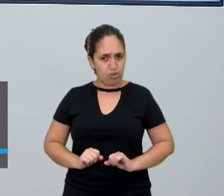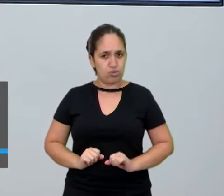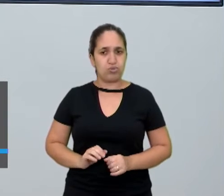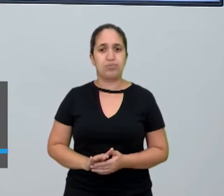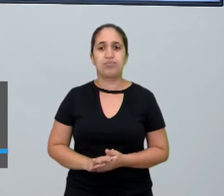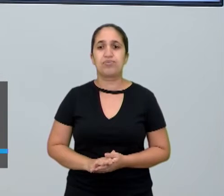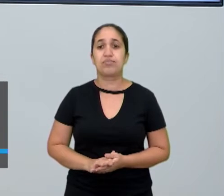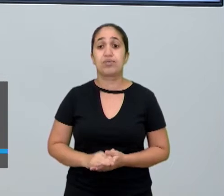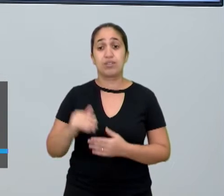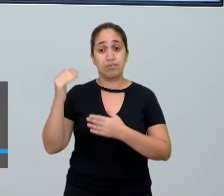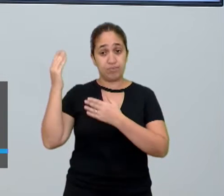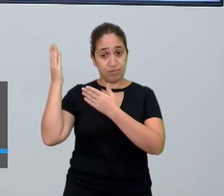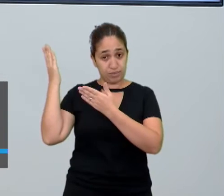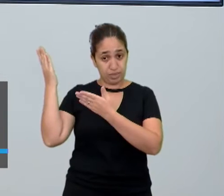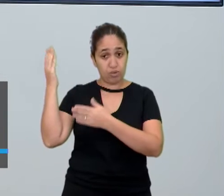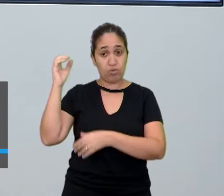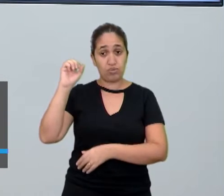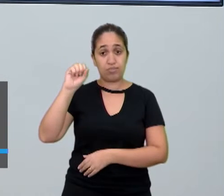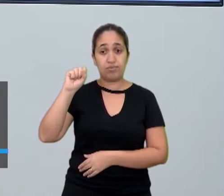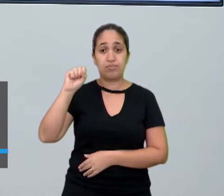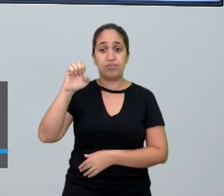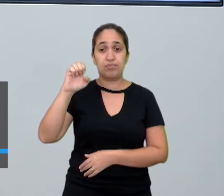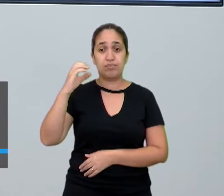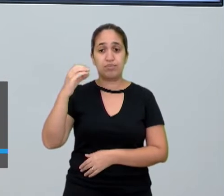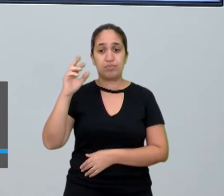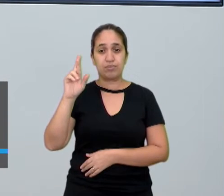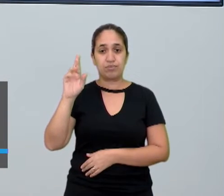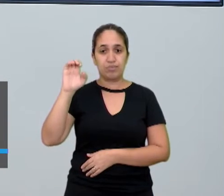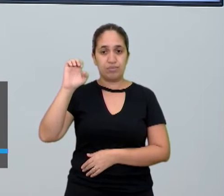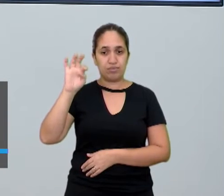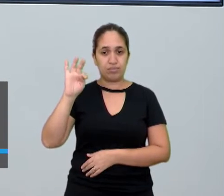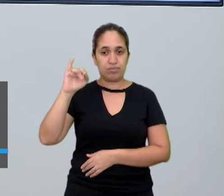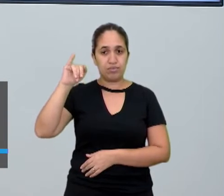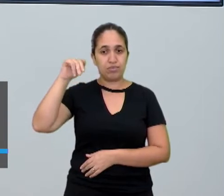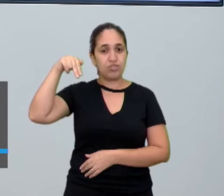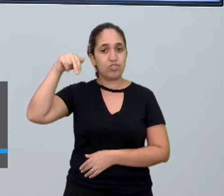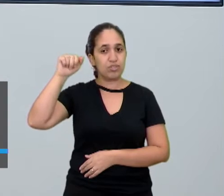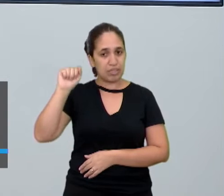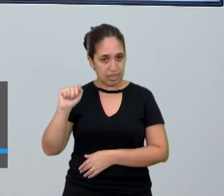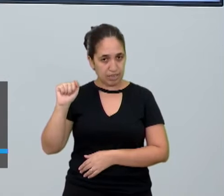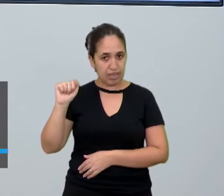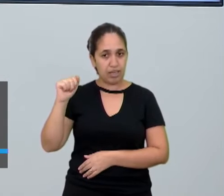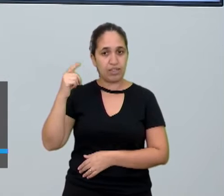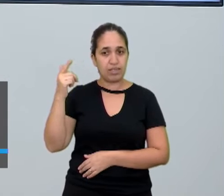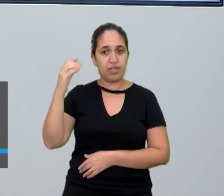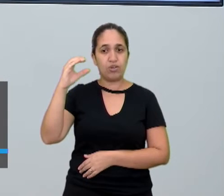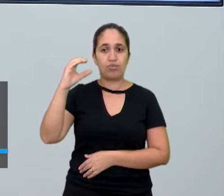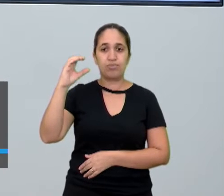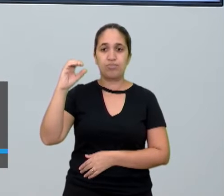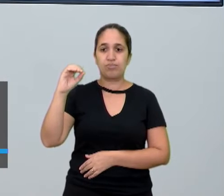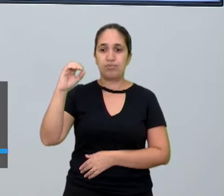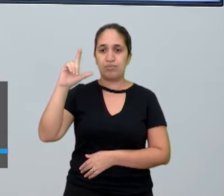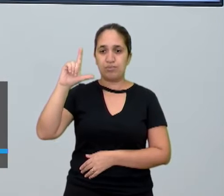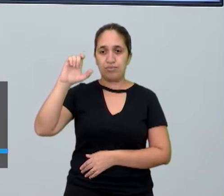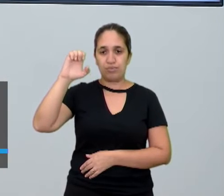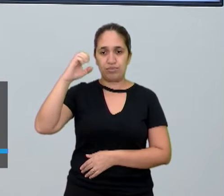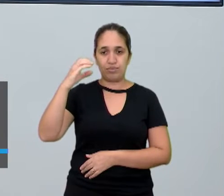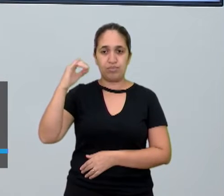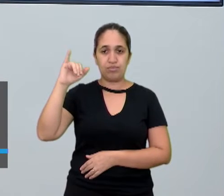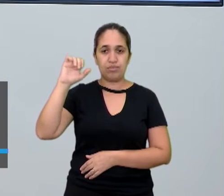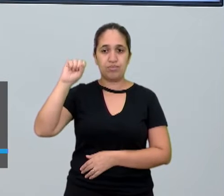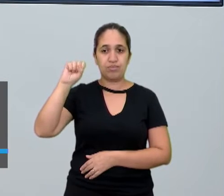a colecistocinina, que são secretadas aí a partir do duodeno, elas então realizam